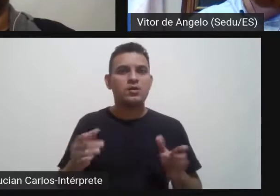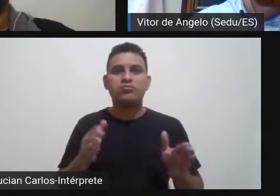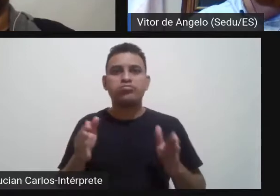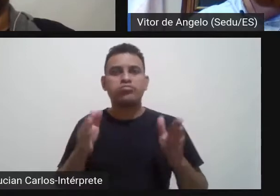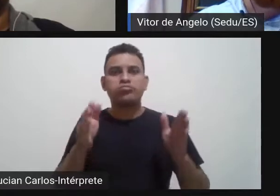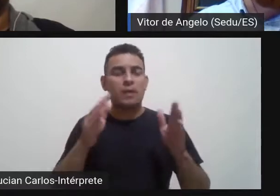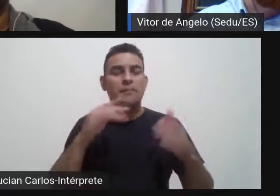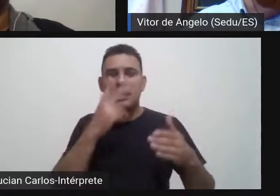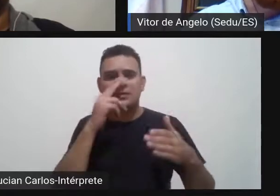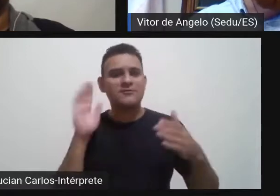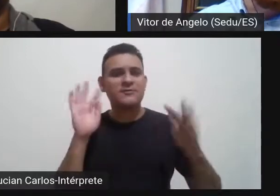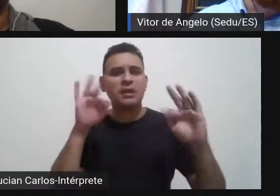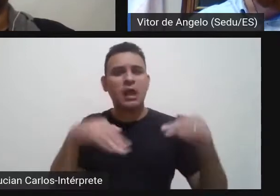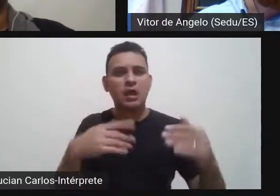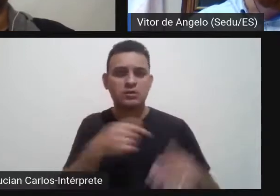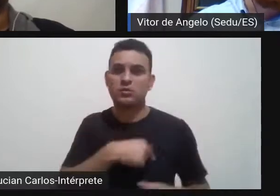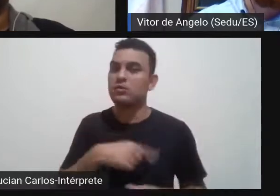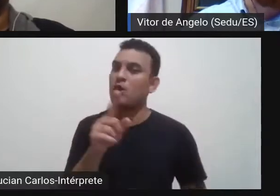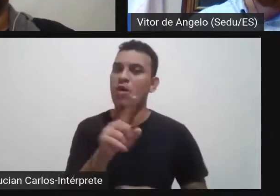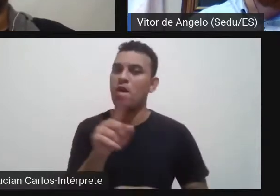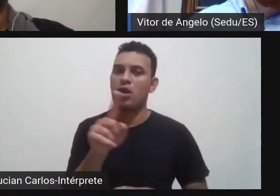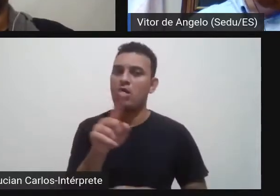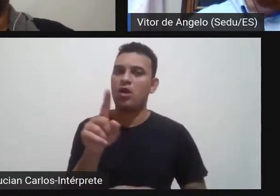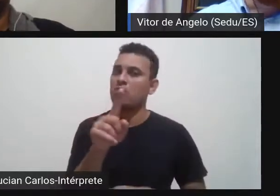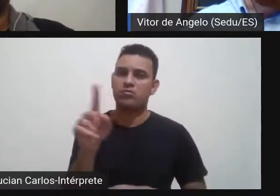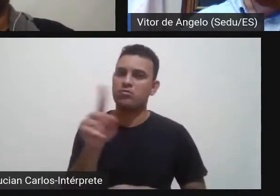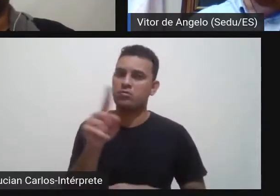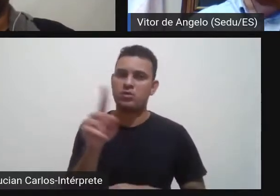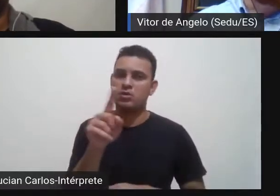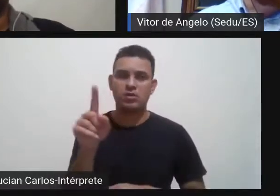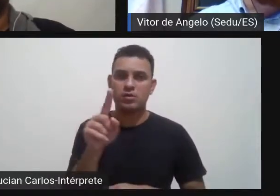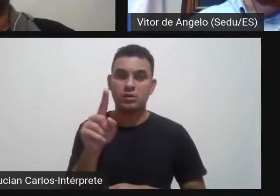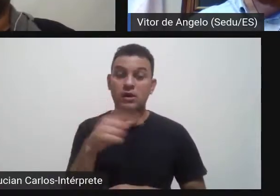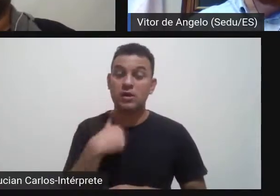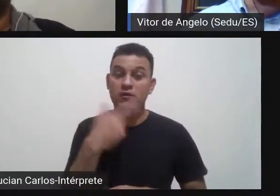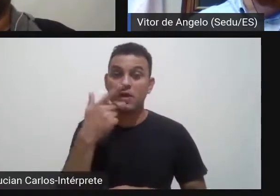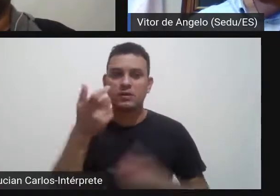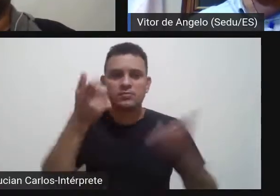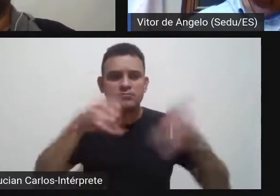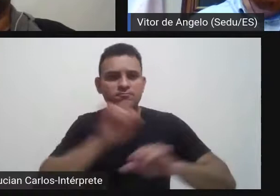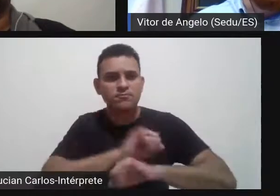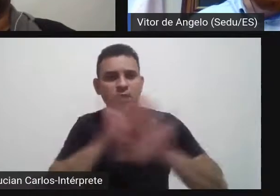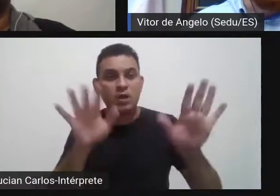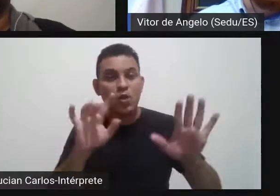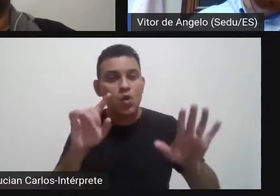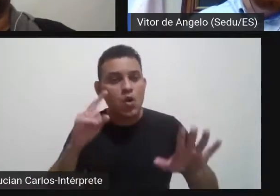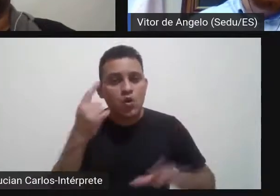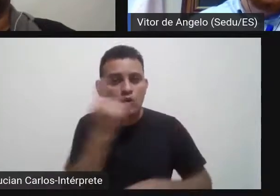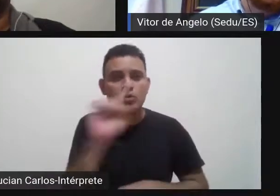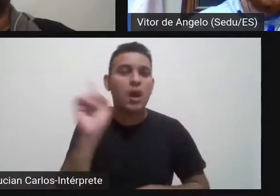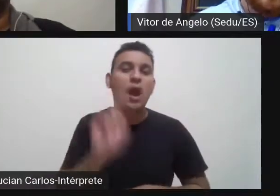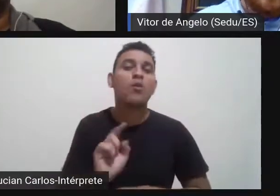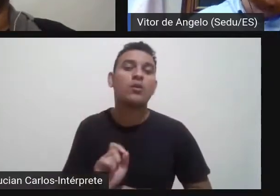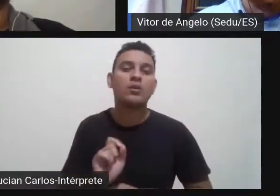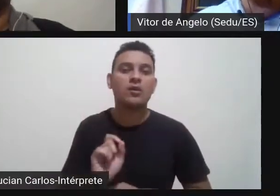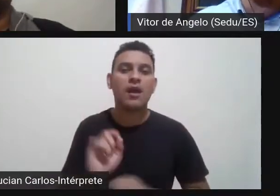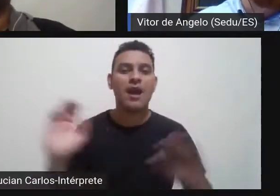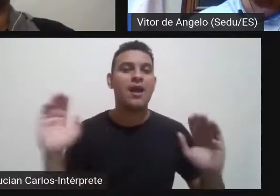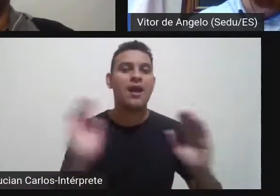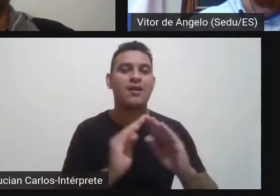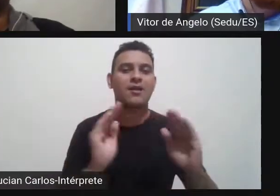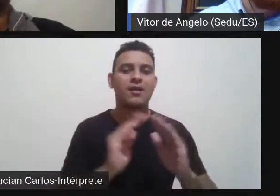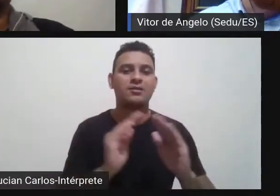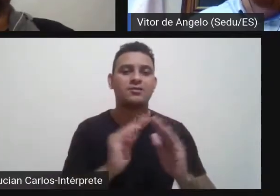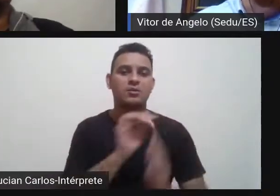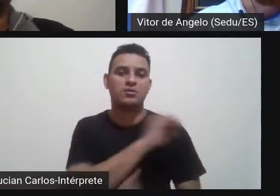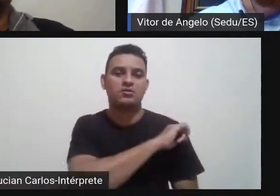de Educação. Não é. A sua fala deixa muito claro que o último ponto é a casa do